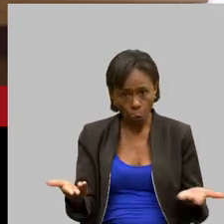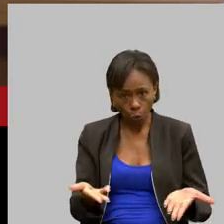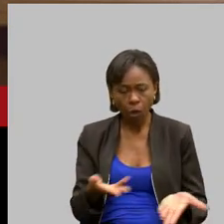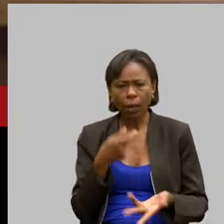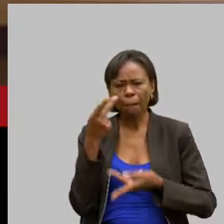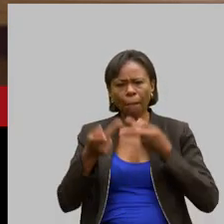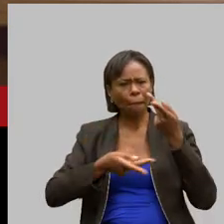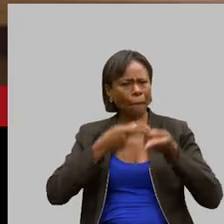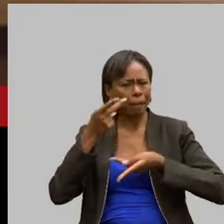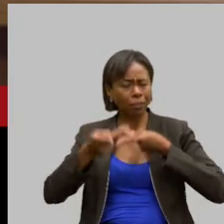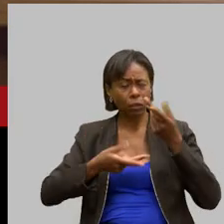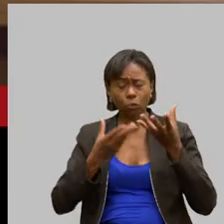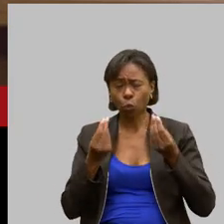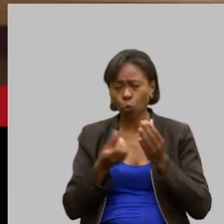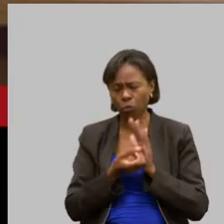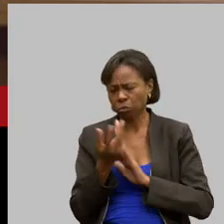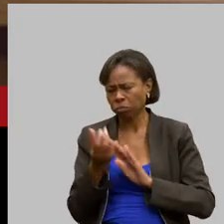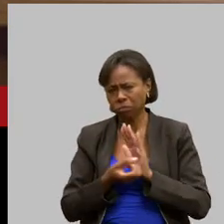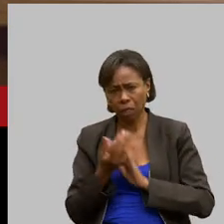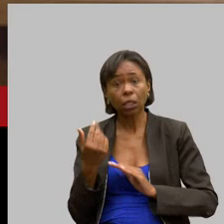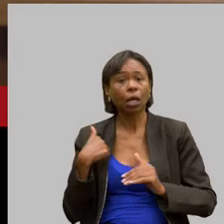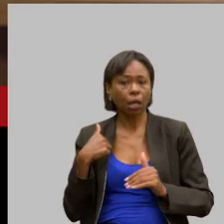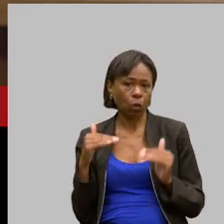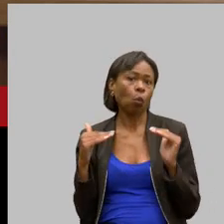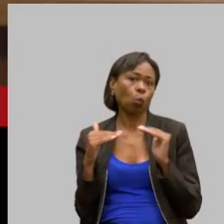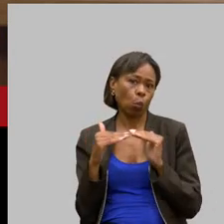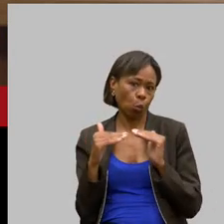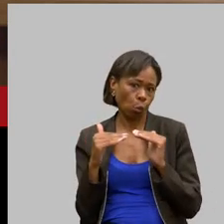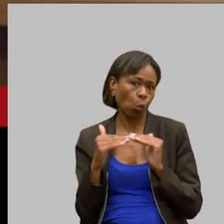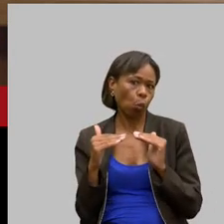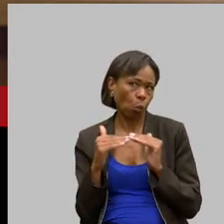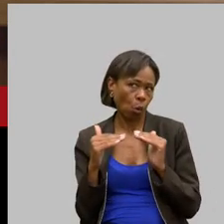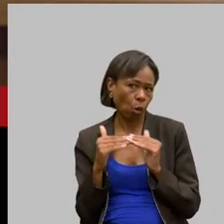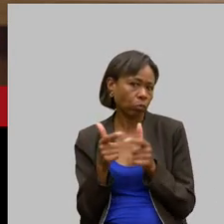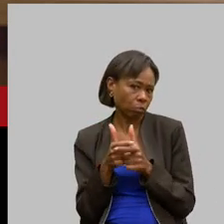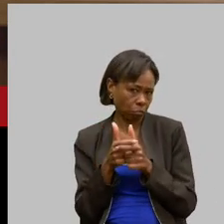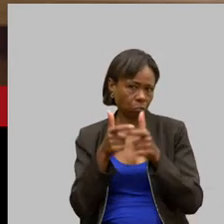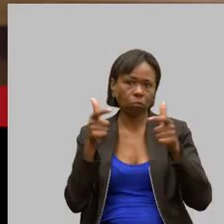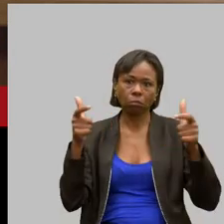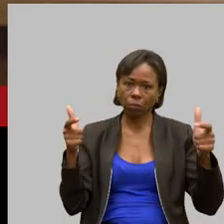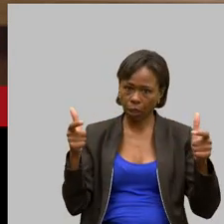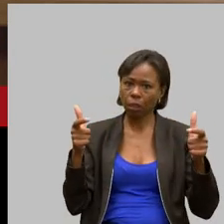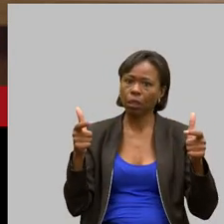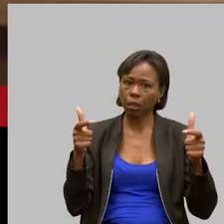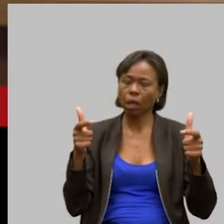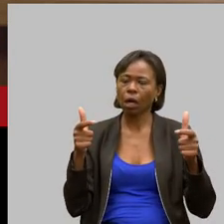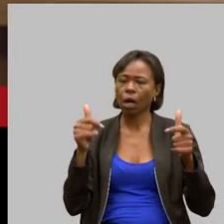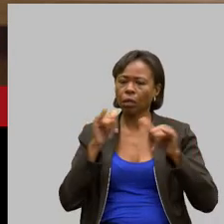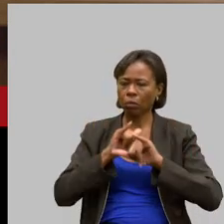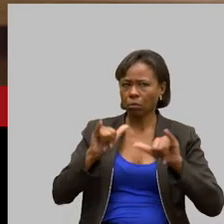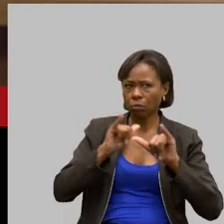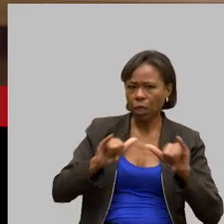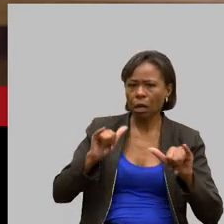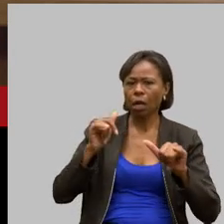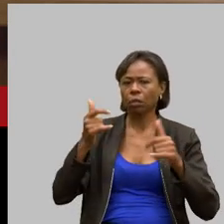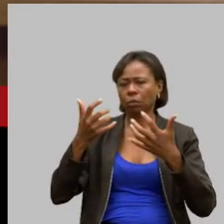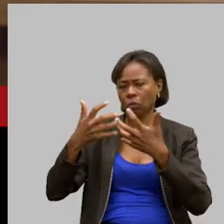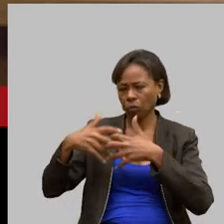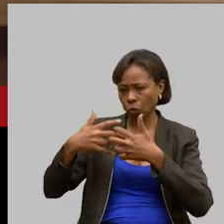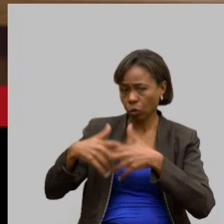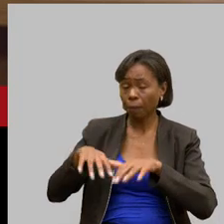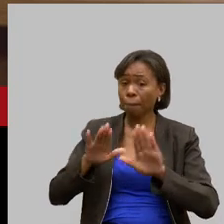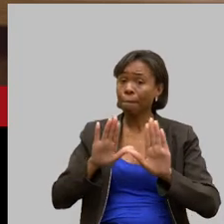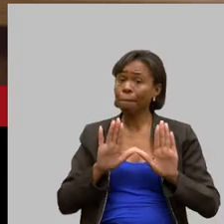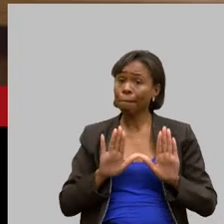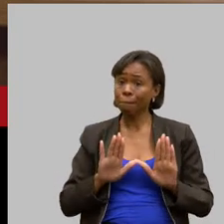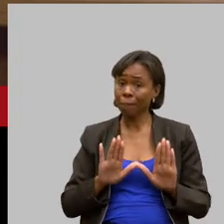e E concordo com boa parte da das falas e das reflexões que nós trouxemos mas eu queria